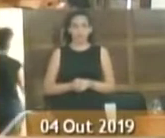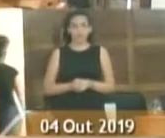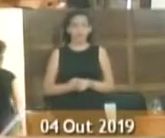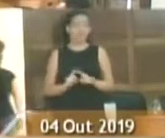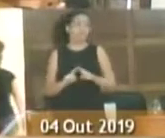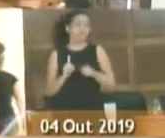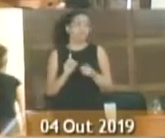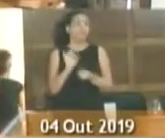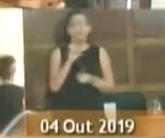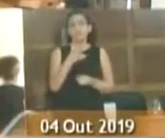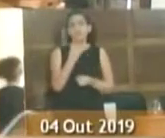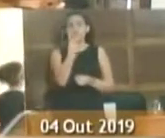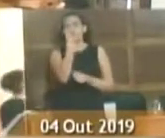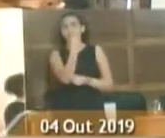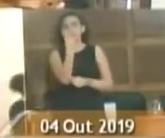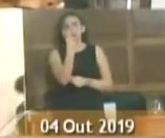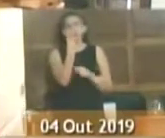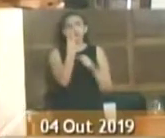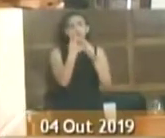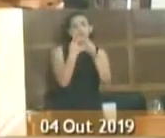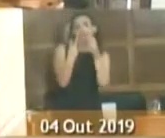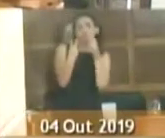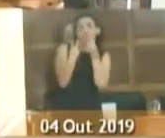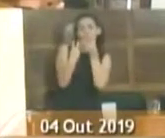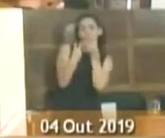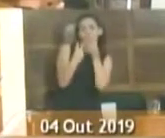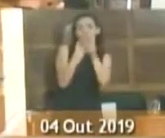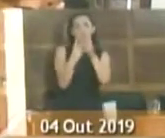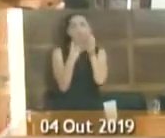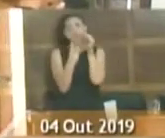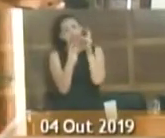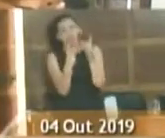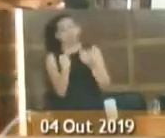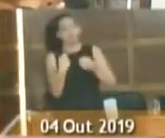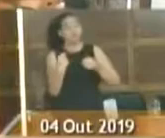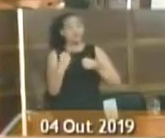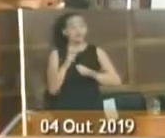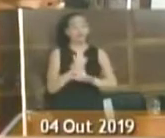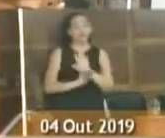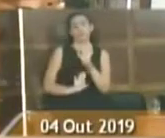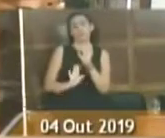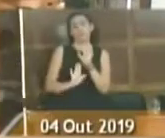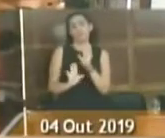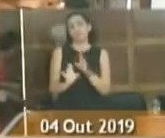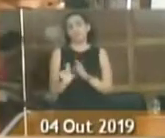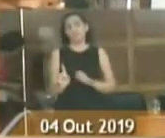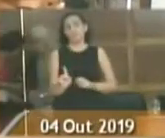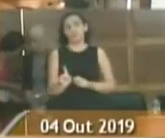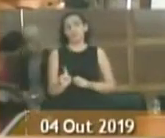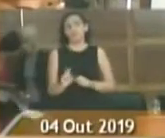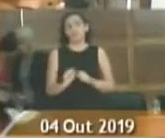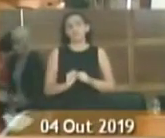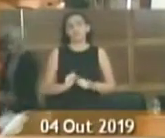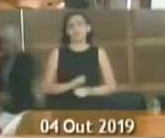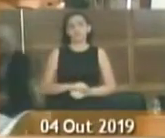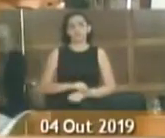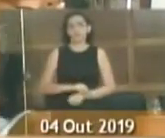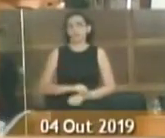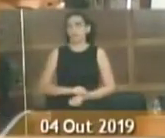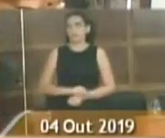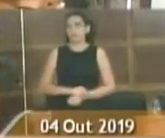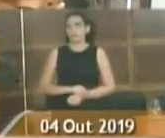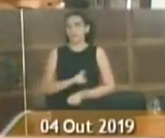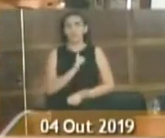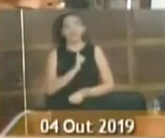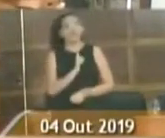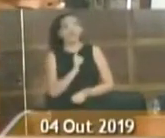Mas não são somente esses animais que precisam do nosso cuidado, né? Pode passar, por favor. A